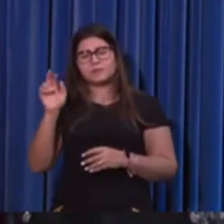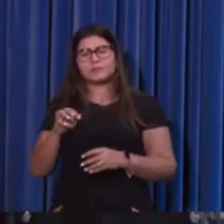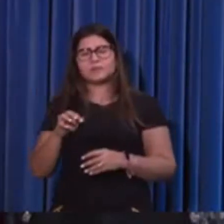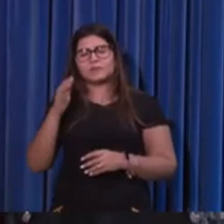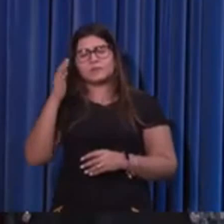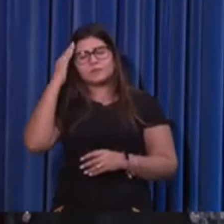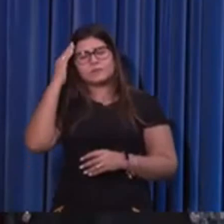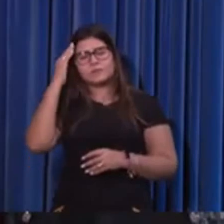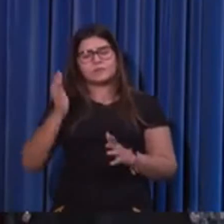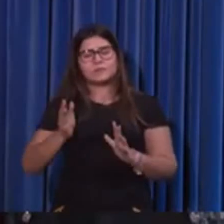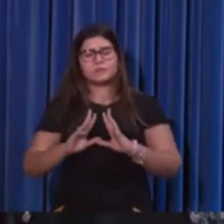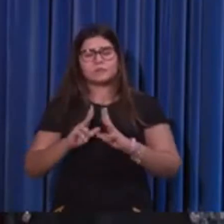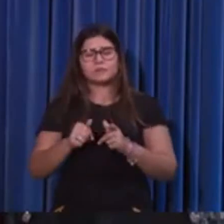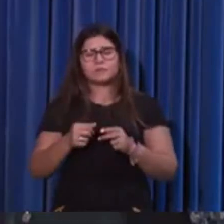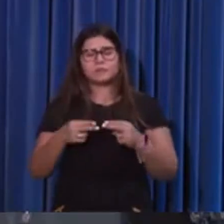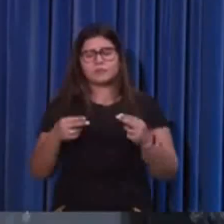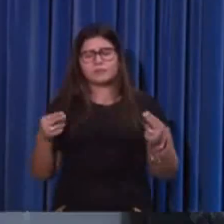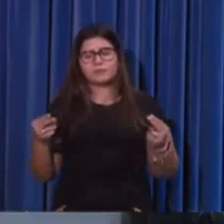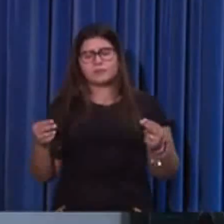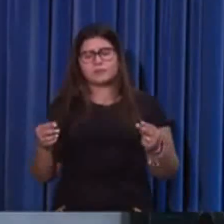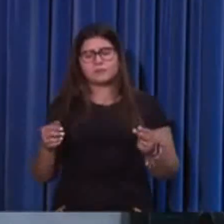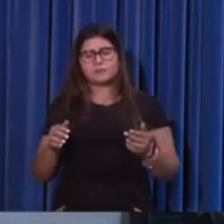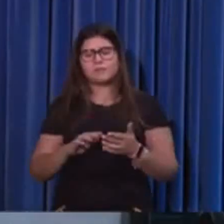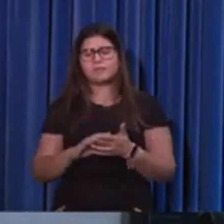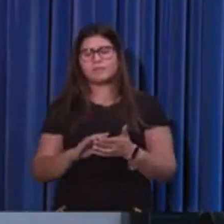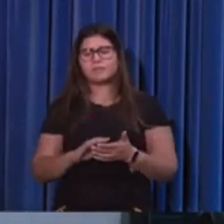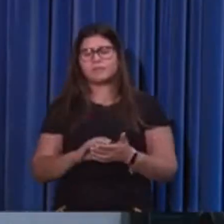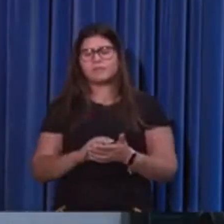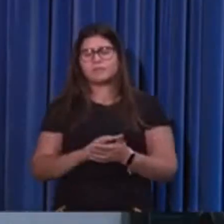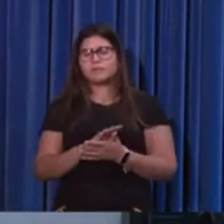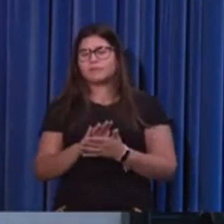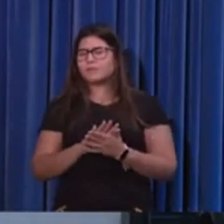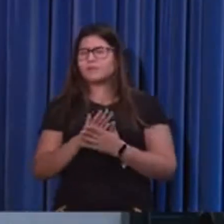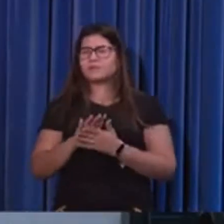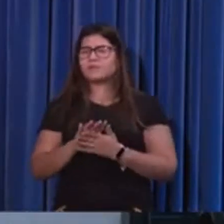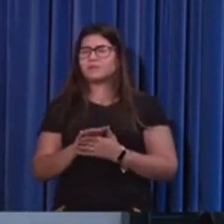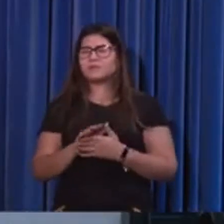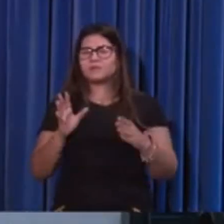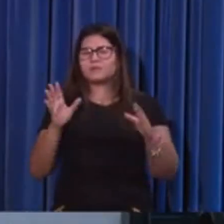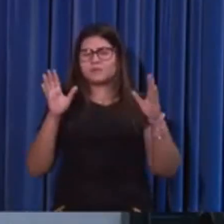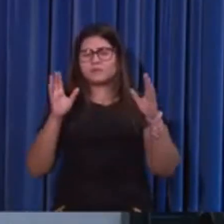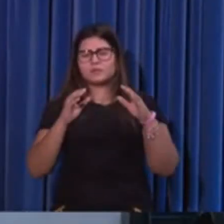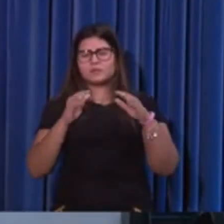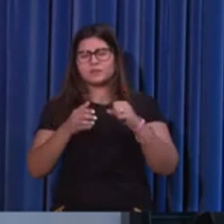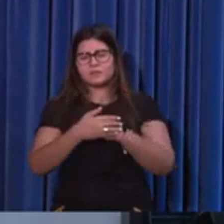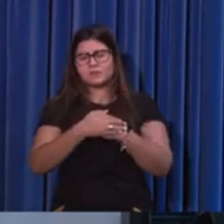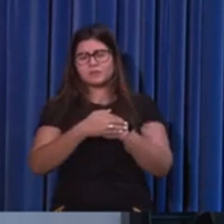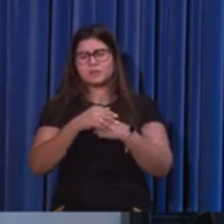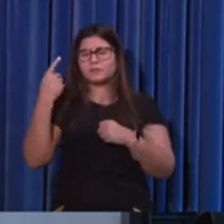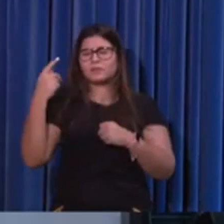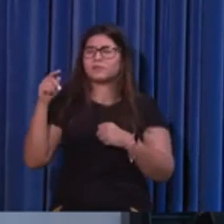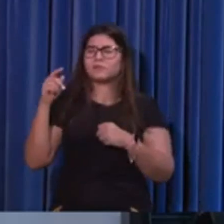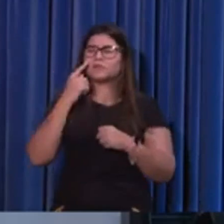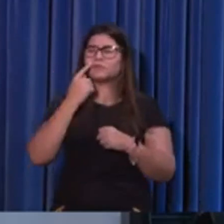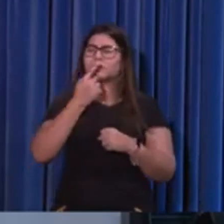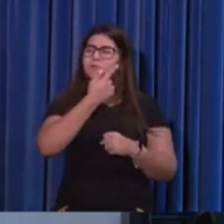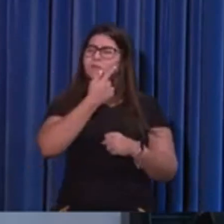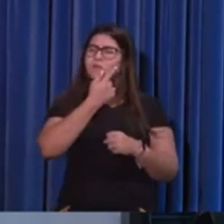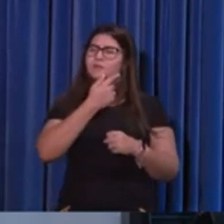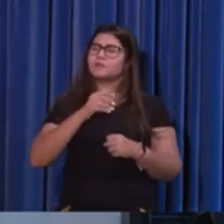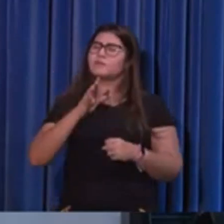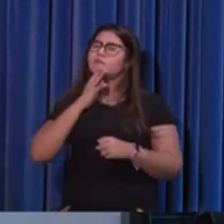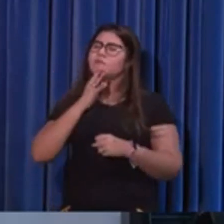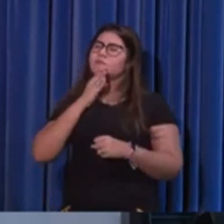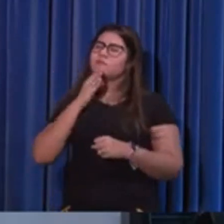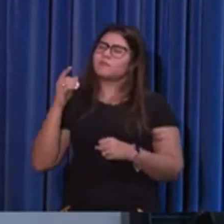sabe de todas as coisas, que nada há oculto aos teus olhos, que o Senhor conhece a intenção do coração de